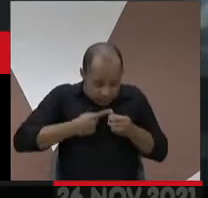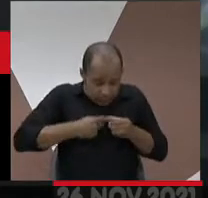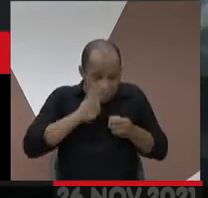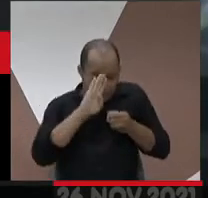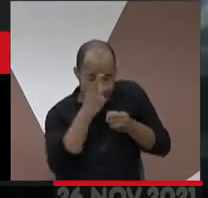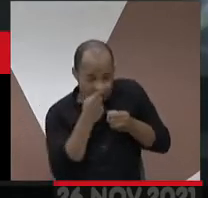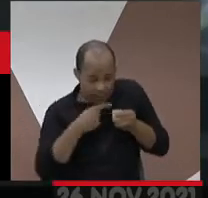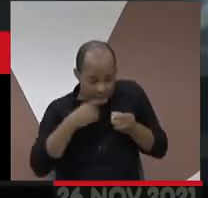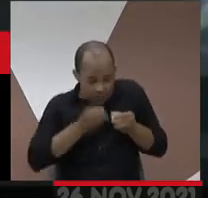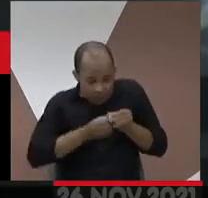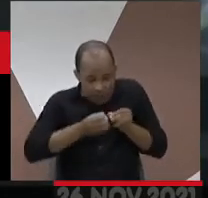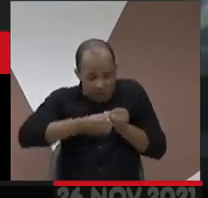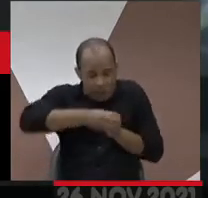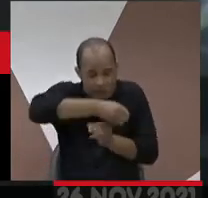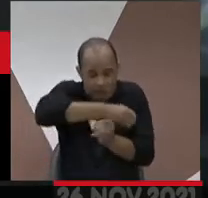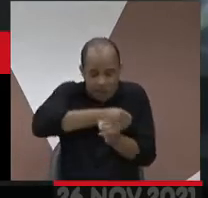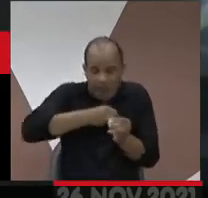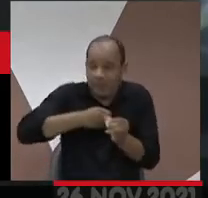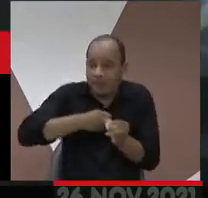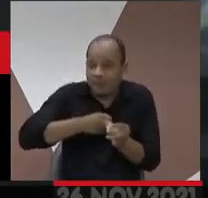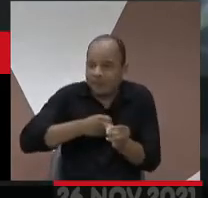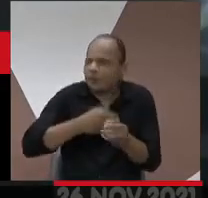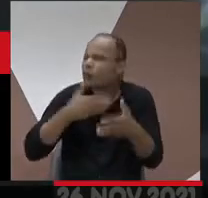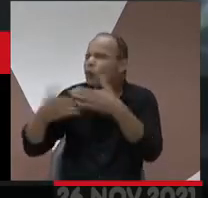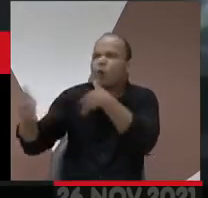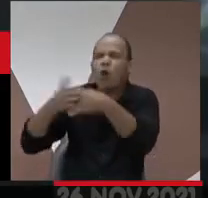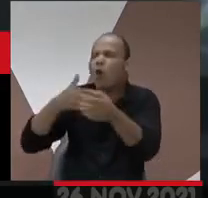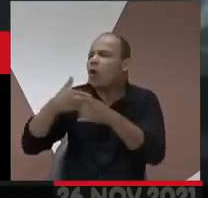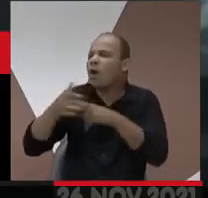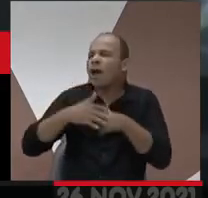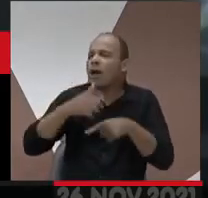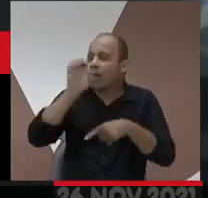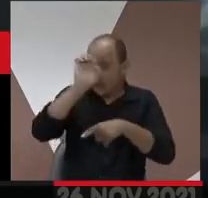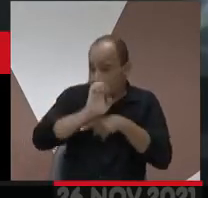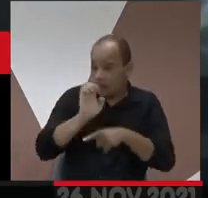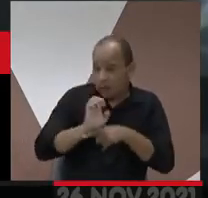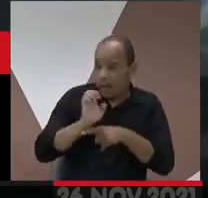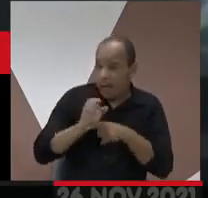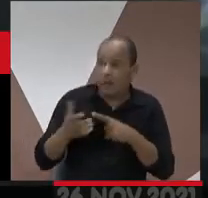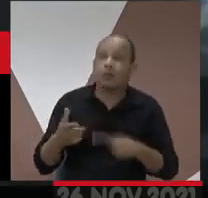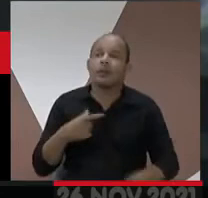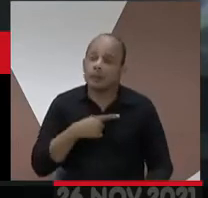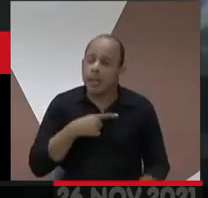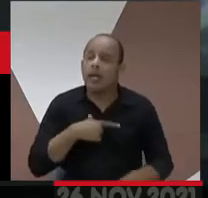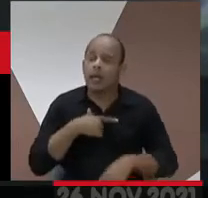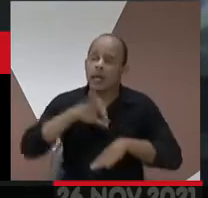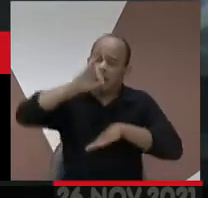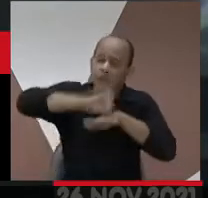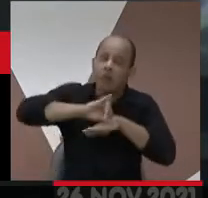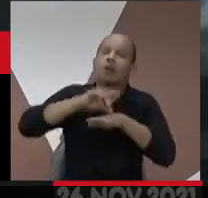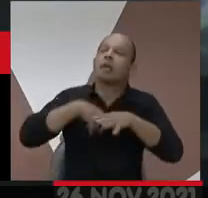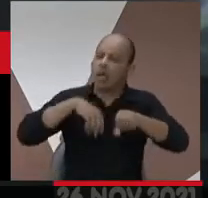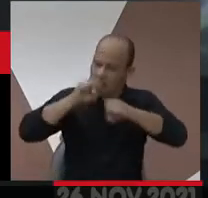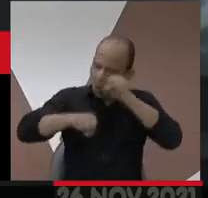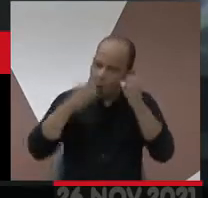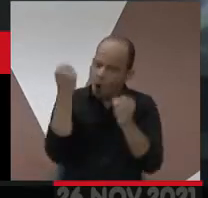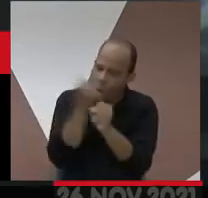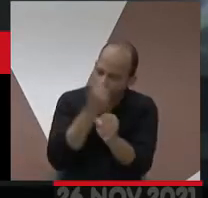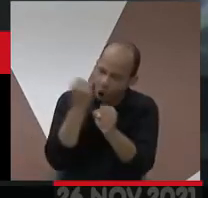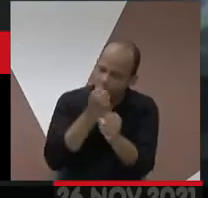qualquer capital que você vai do Estado, tem grandes obras, investimentos